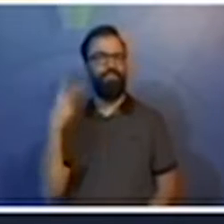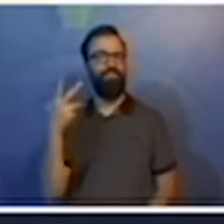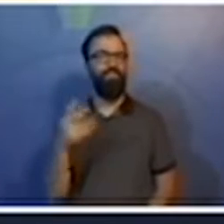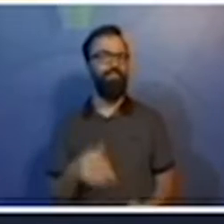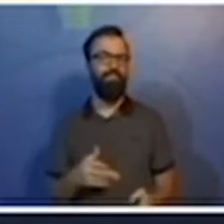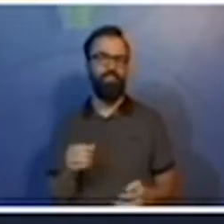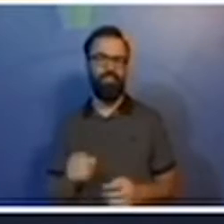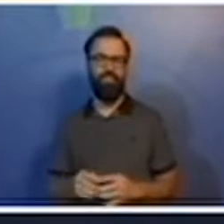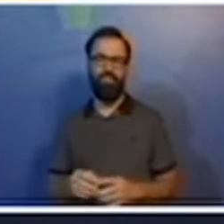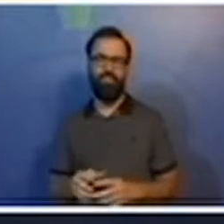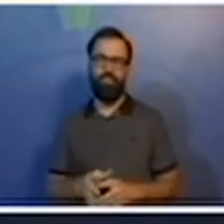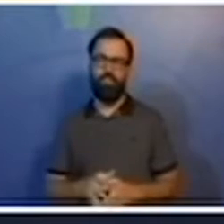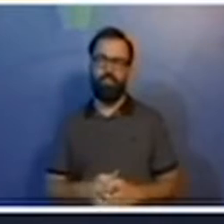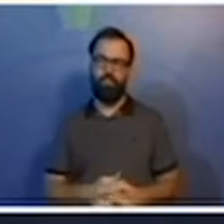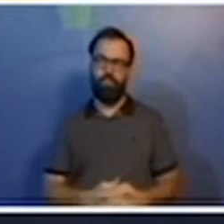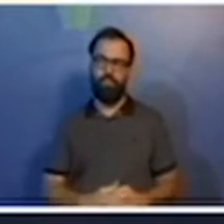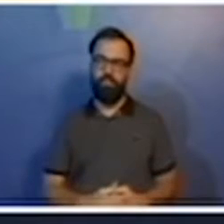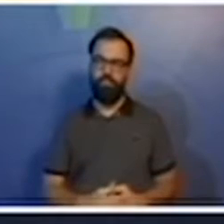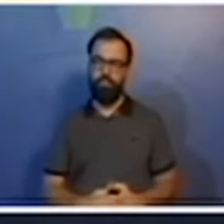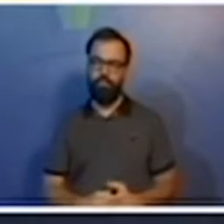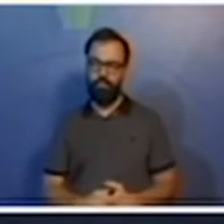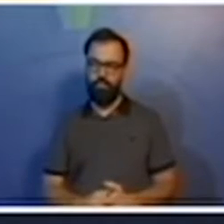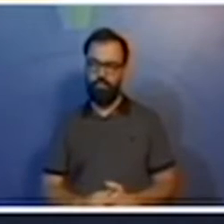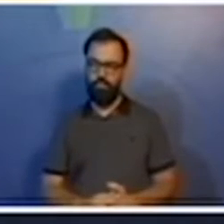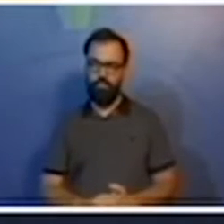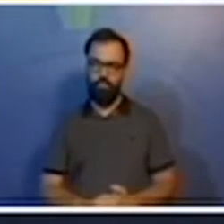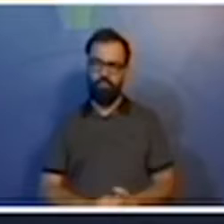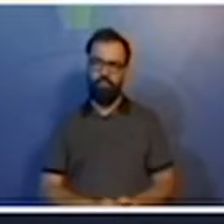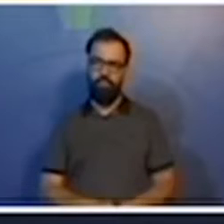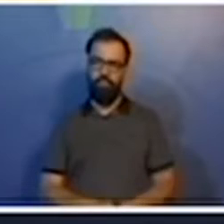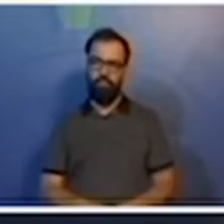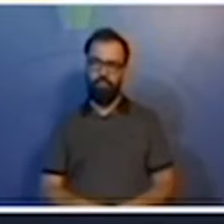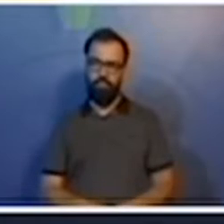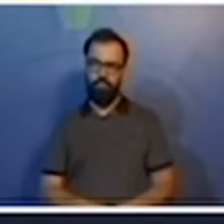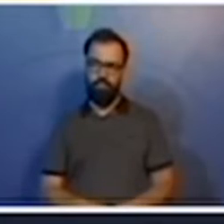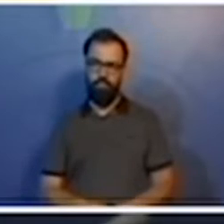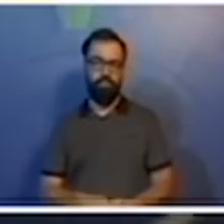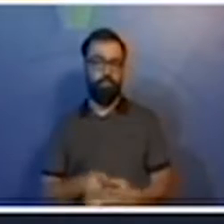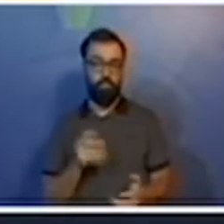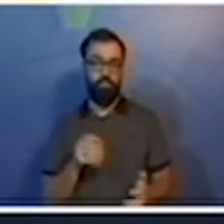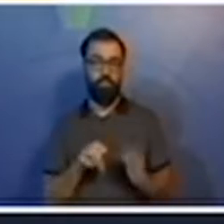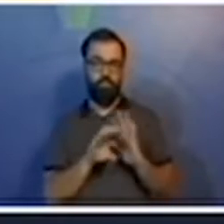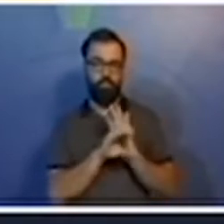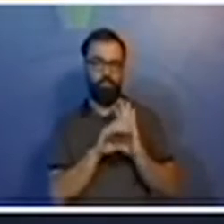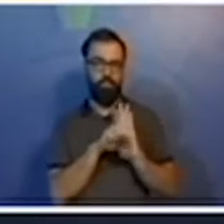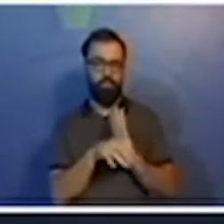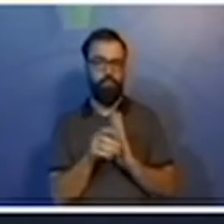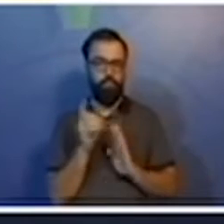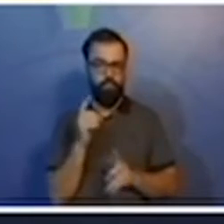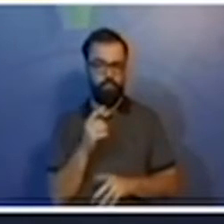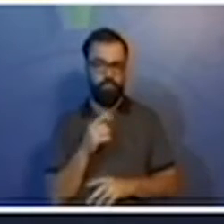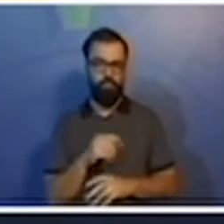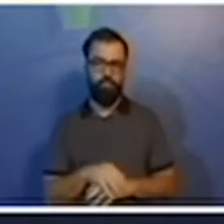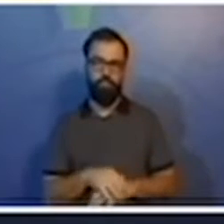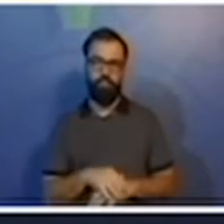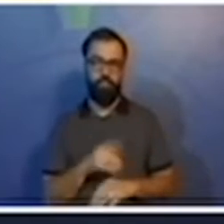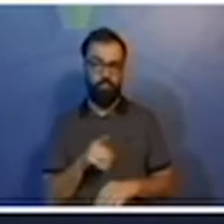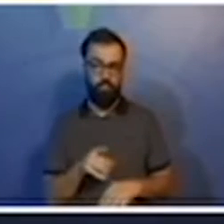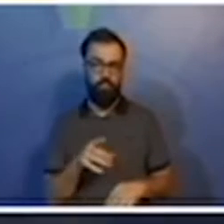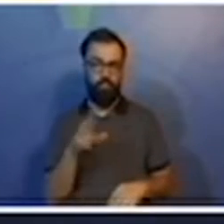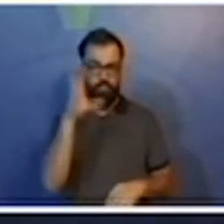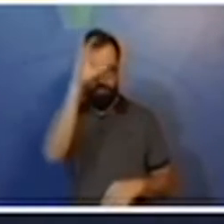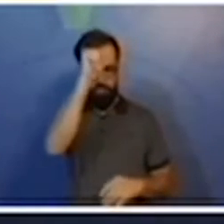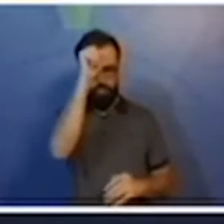é complemento? Pessoal, esses conceitos, todos eles, vocês já